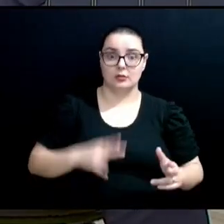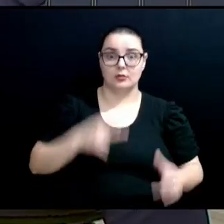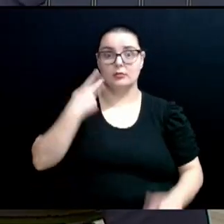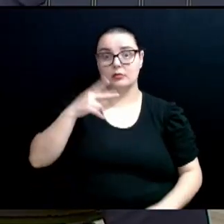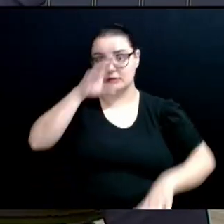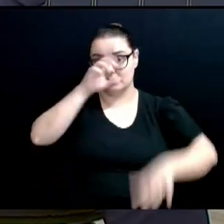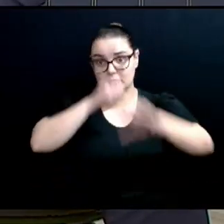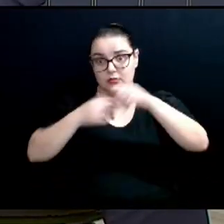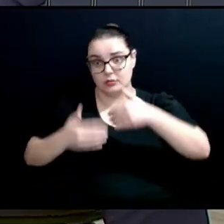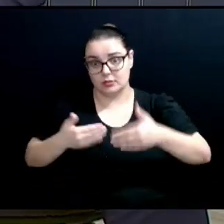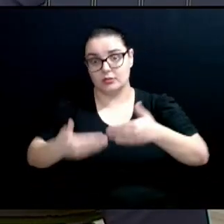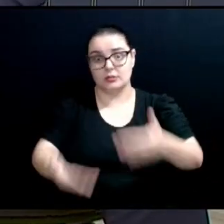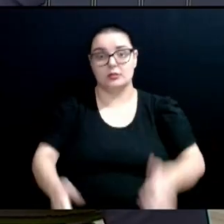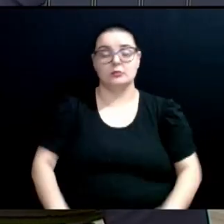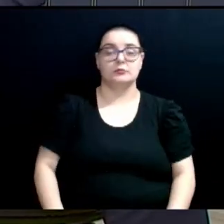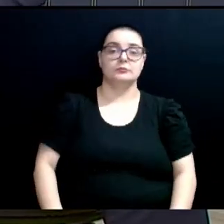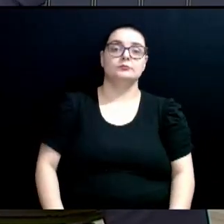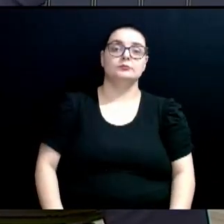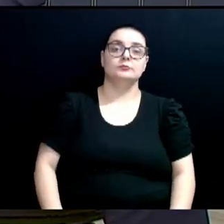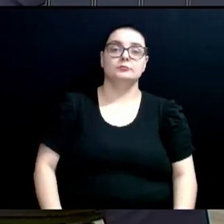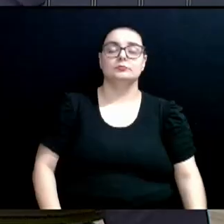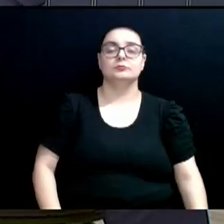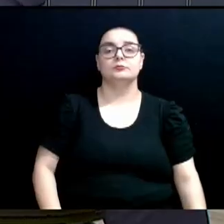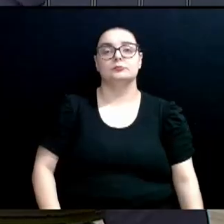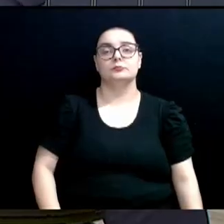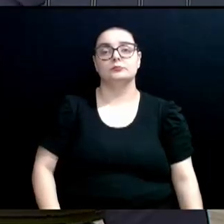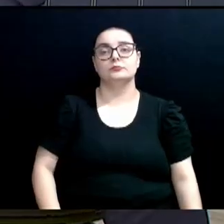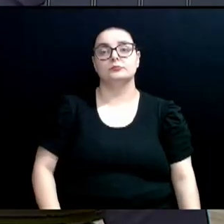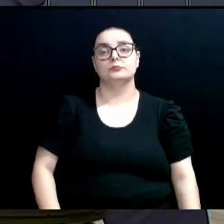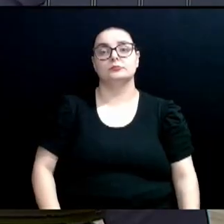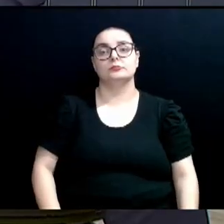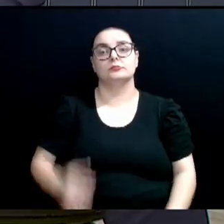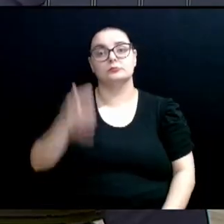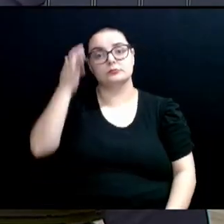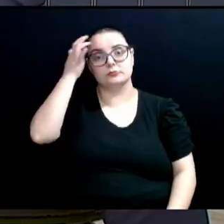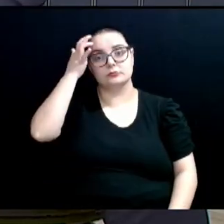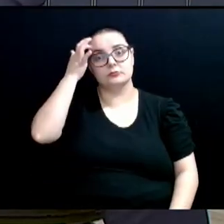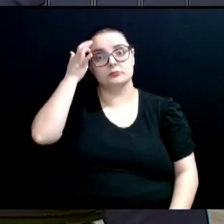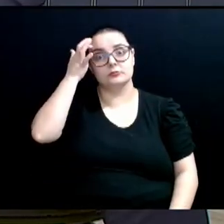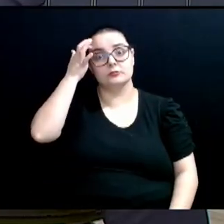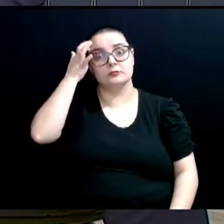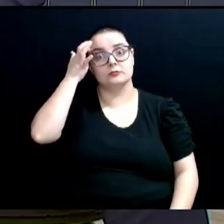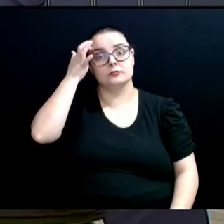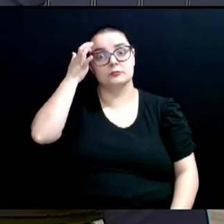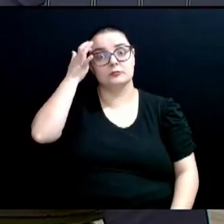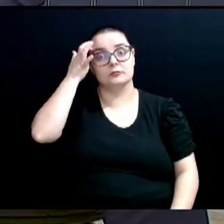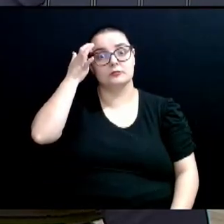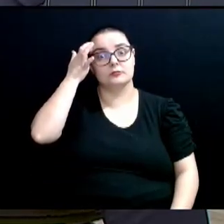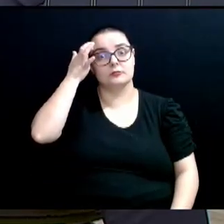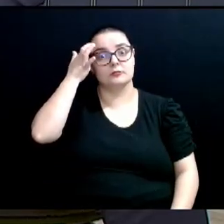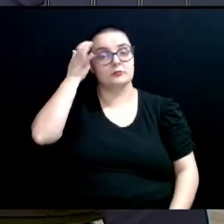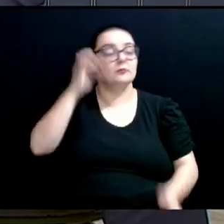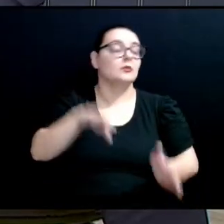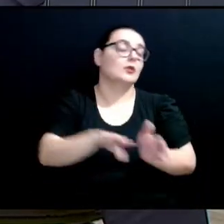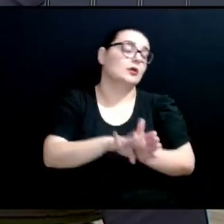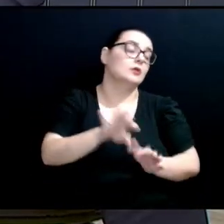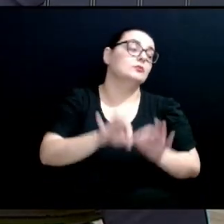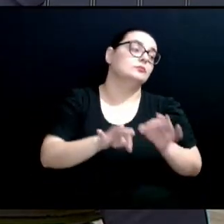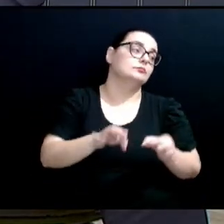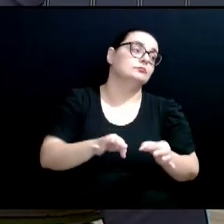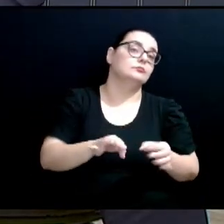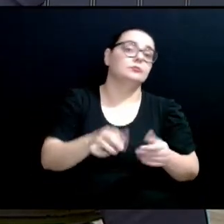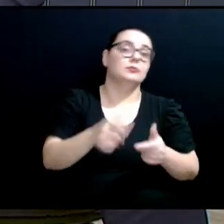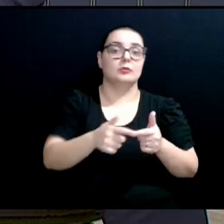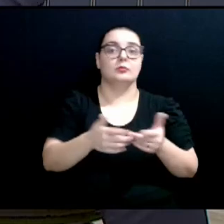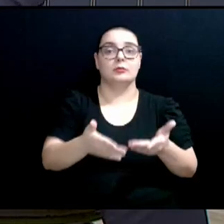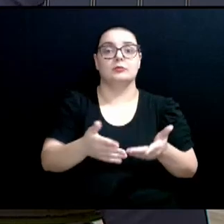a isso, né? Mas às vezes, mesmo assim, vai chegar no Judiciário para dirimir uma questão. Quando a